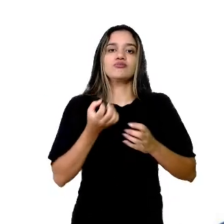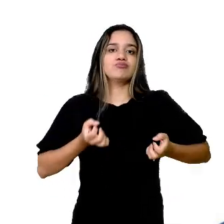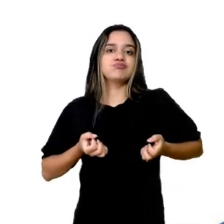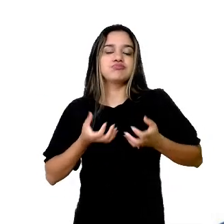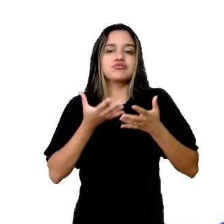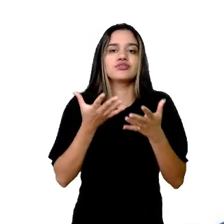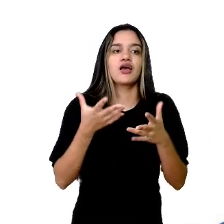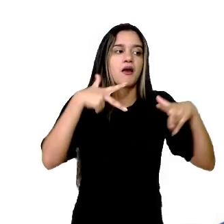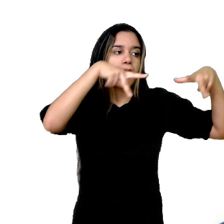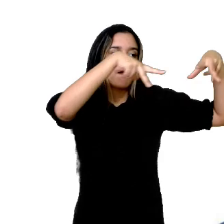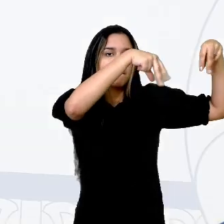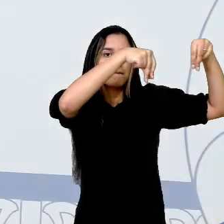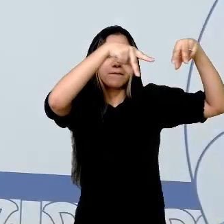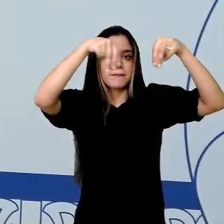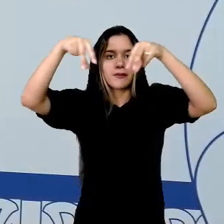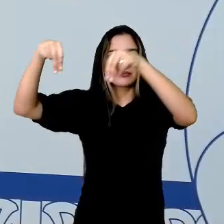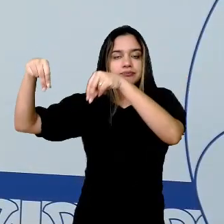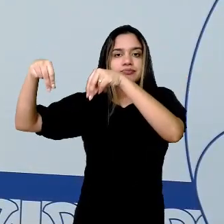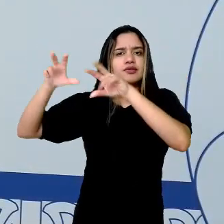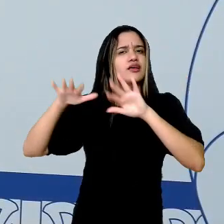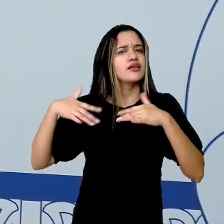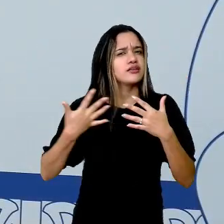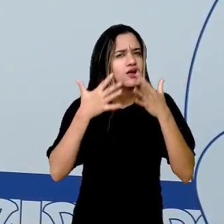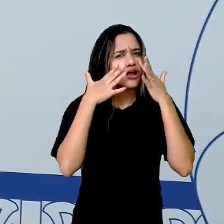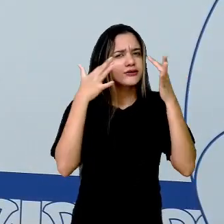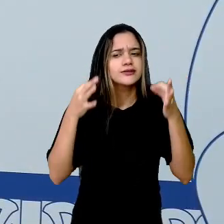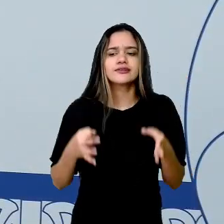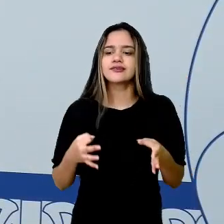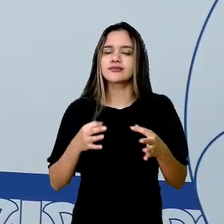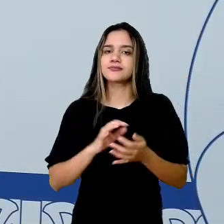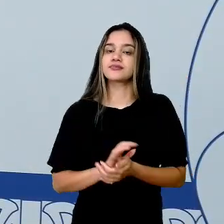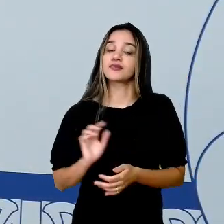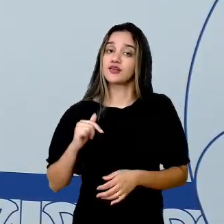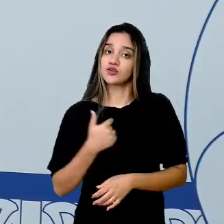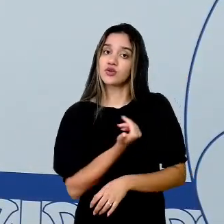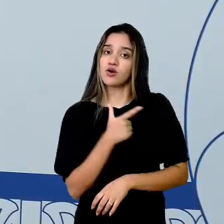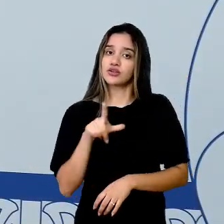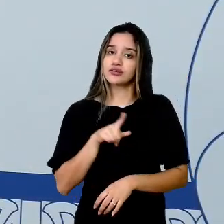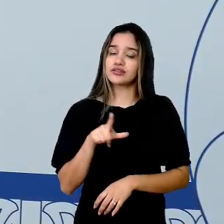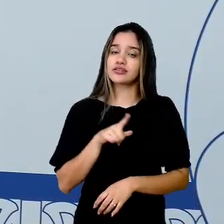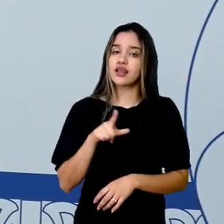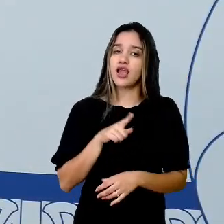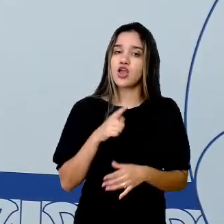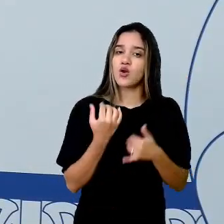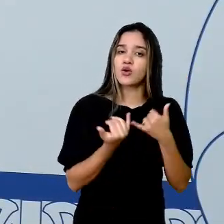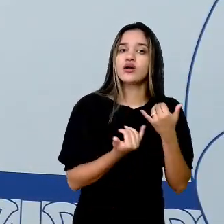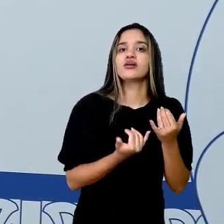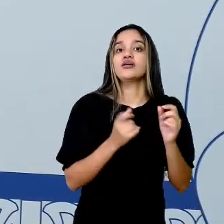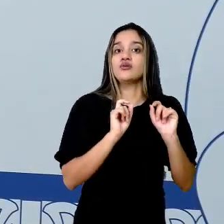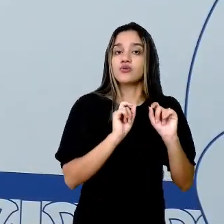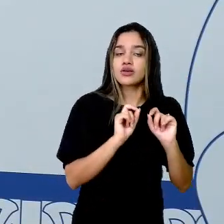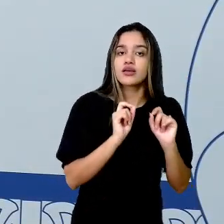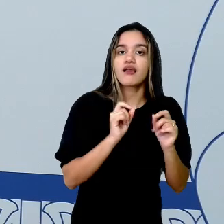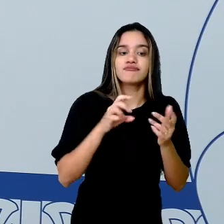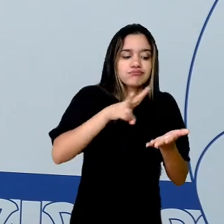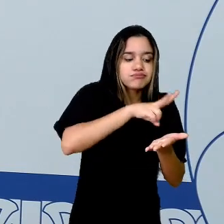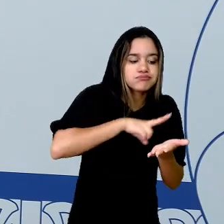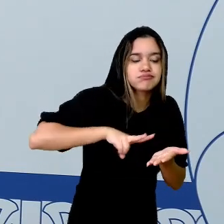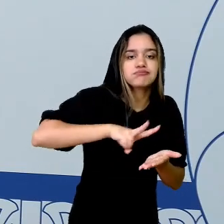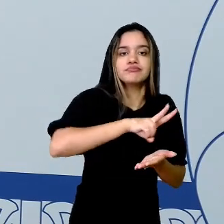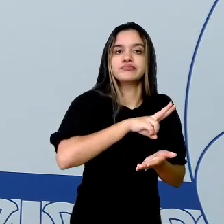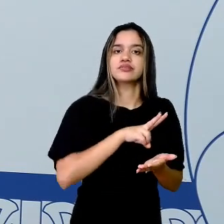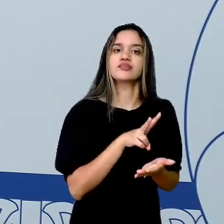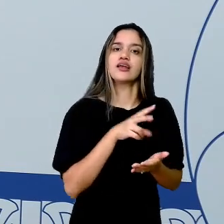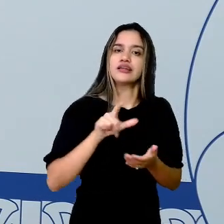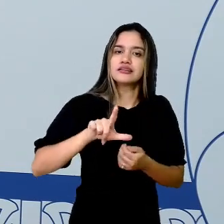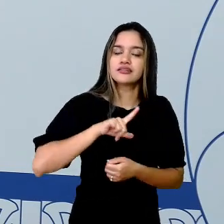penduradas em então presta atenção além da gente ter aí um jogo verbo visual onde você